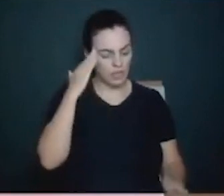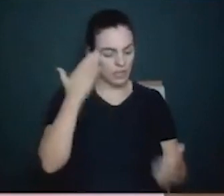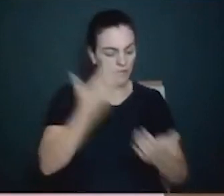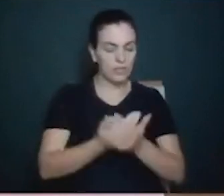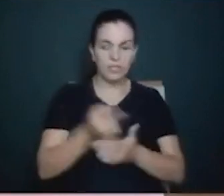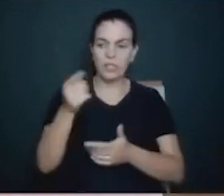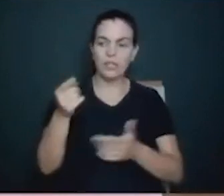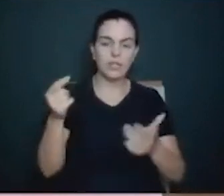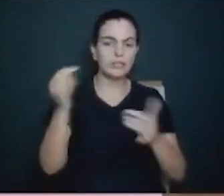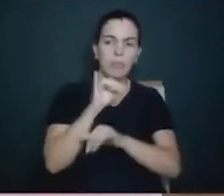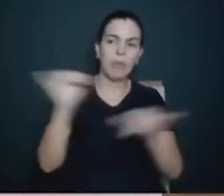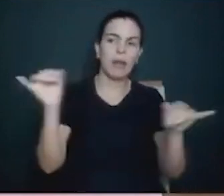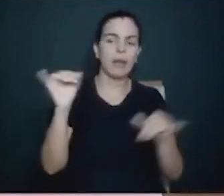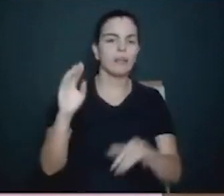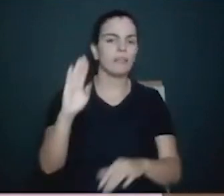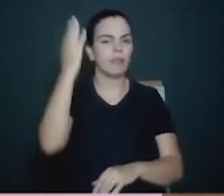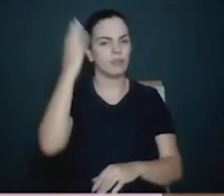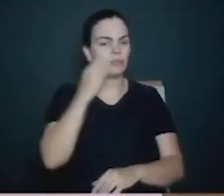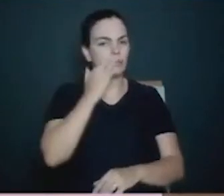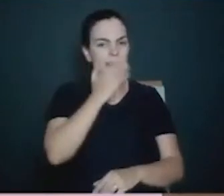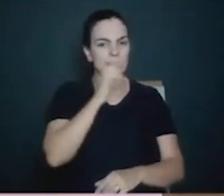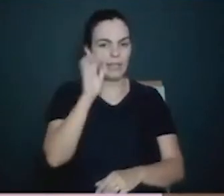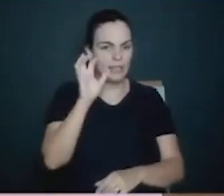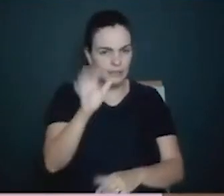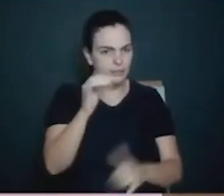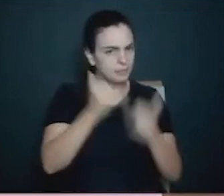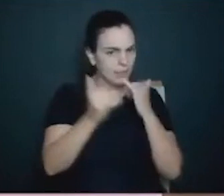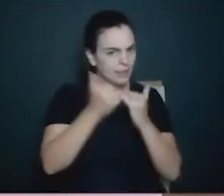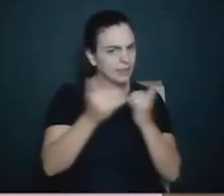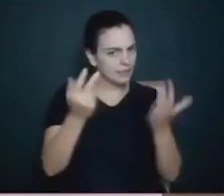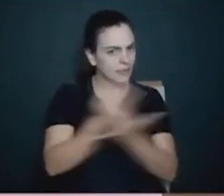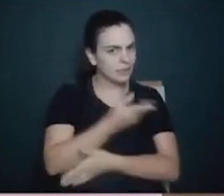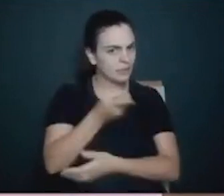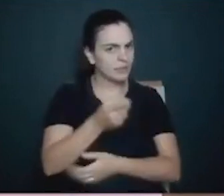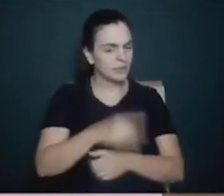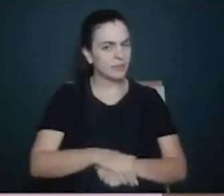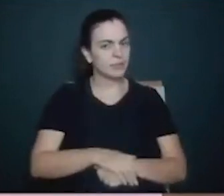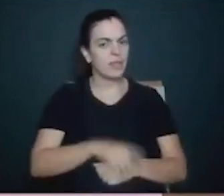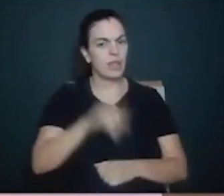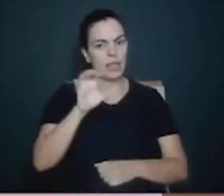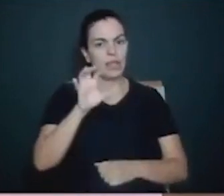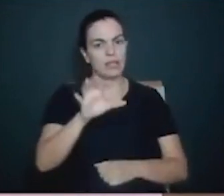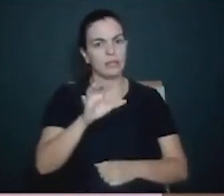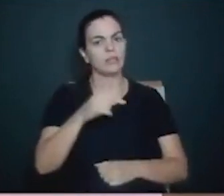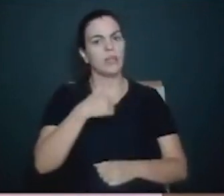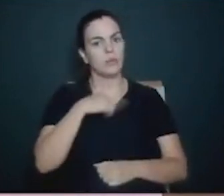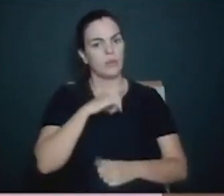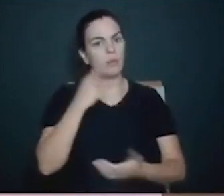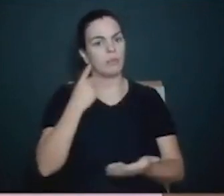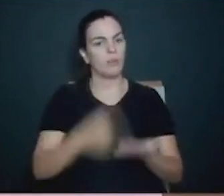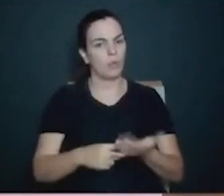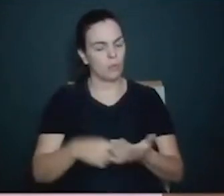enganosas. E é isso que parece que está acontecendo. Então fica aqui minha observação, eu tenho esse compromisso de